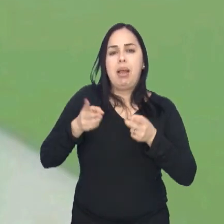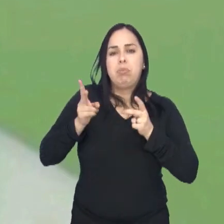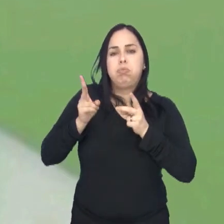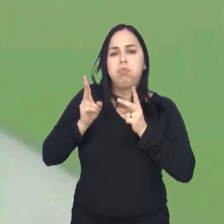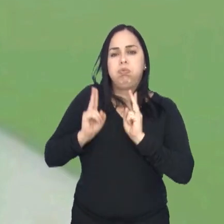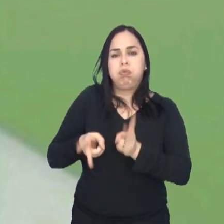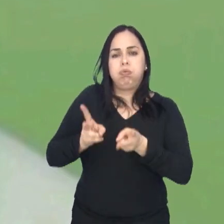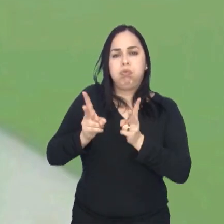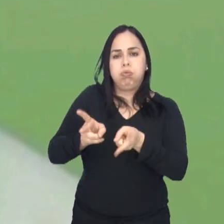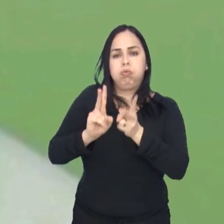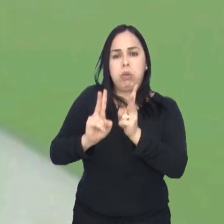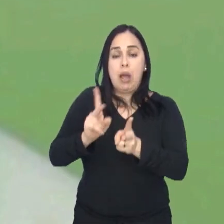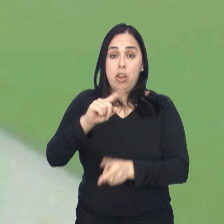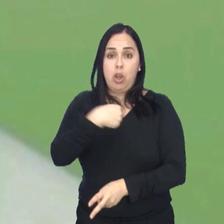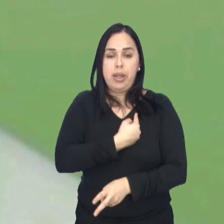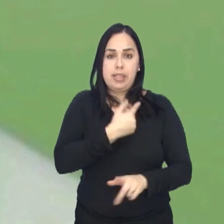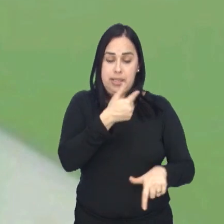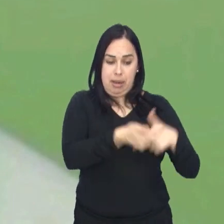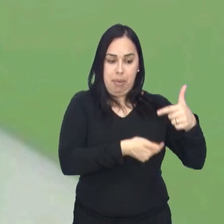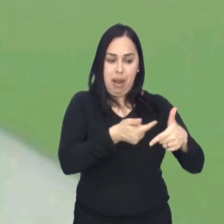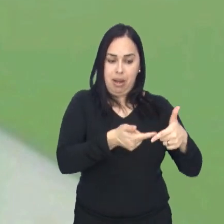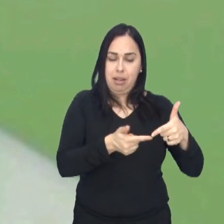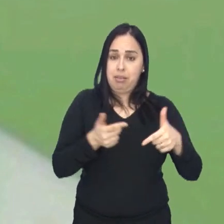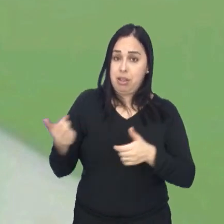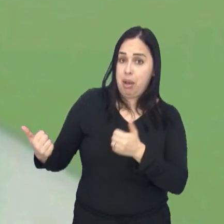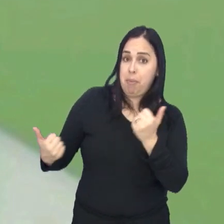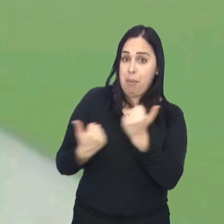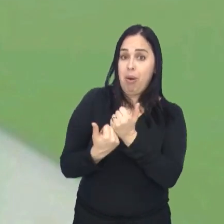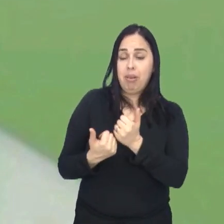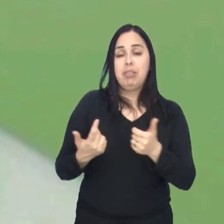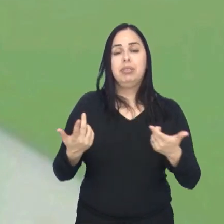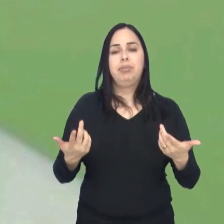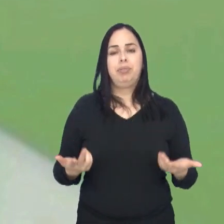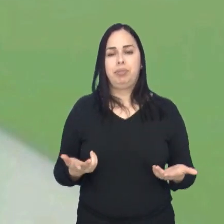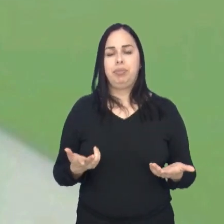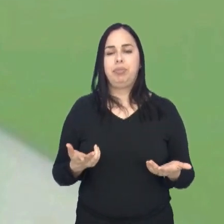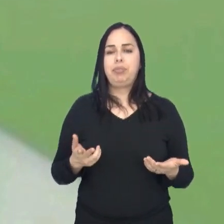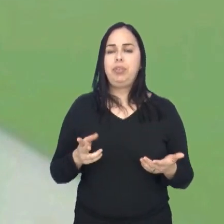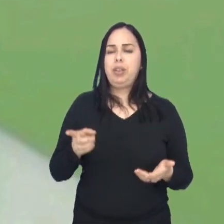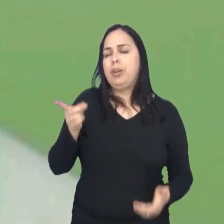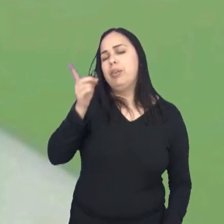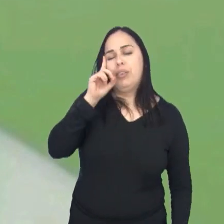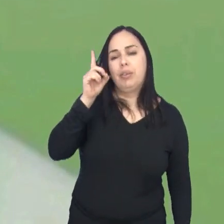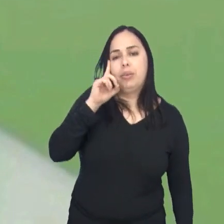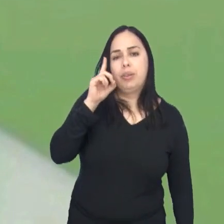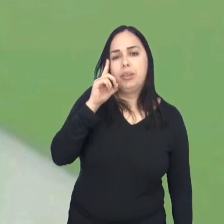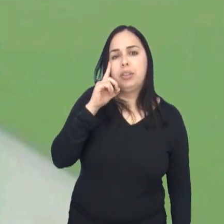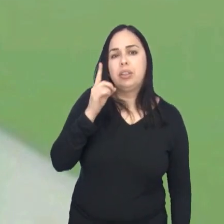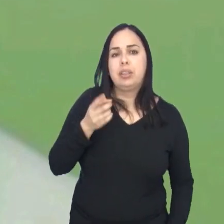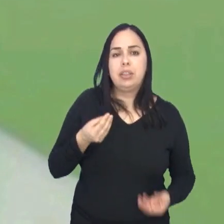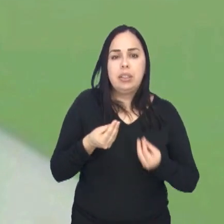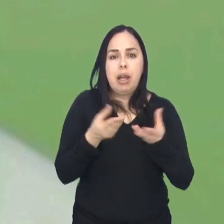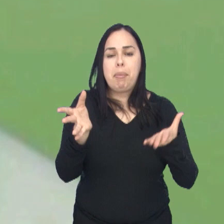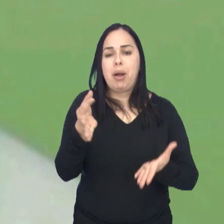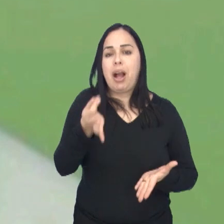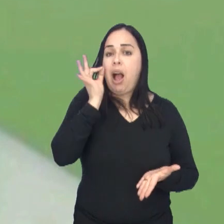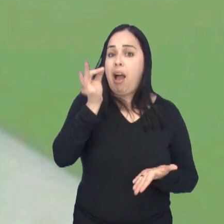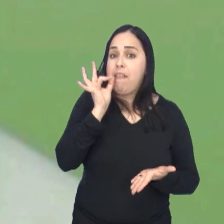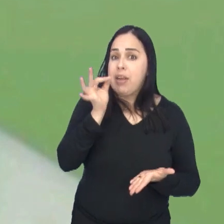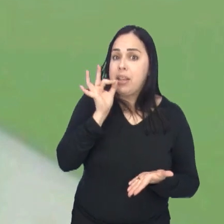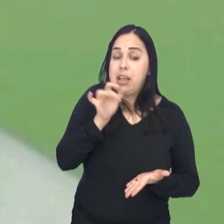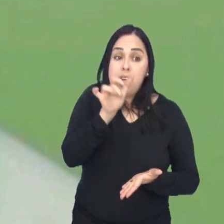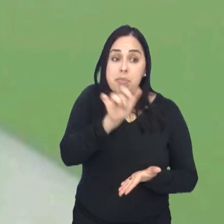trabalho que já estamos fazendo aqui. Providenciamos diariamente café solidário